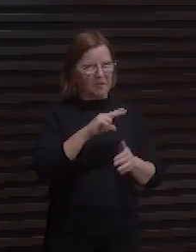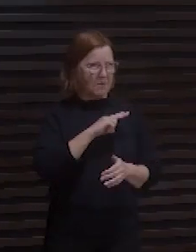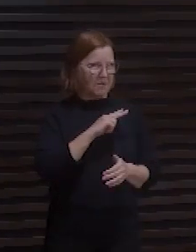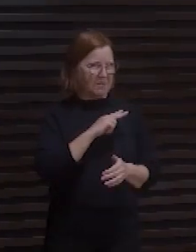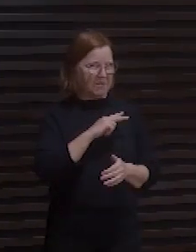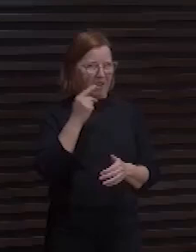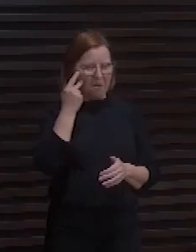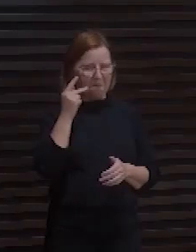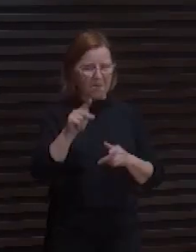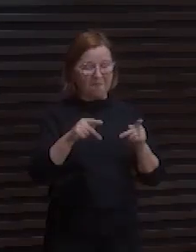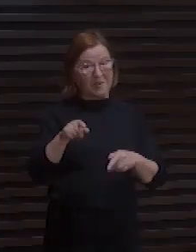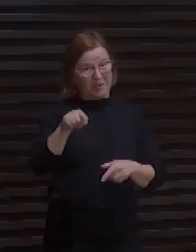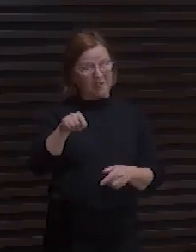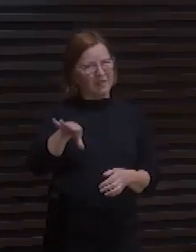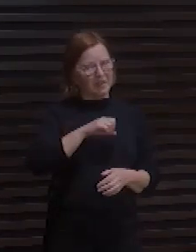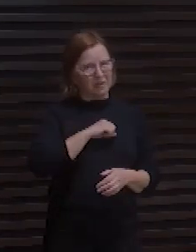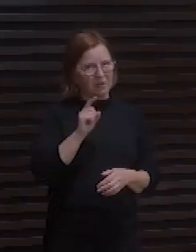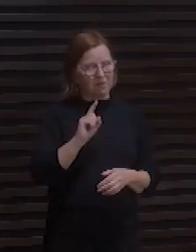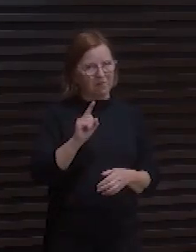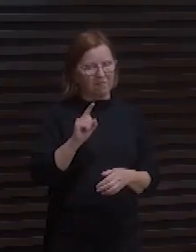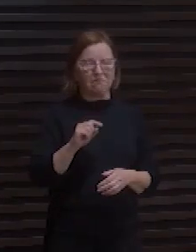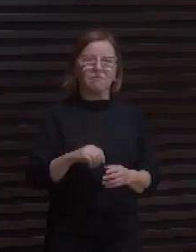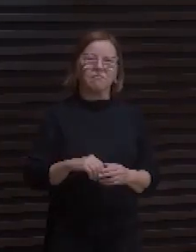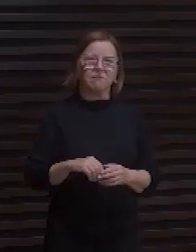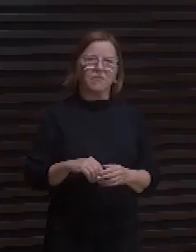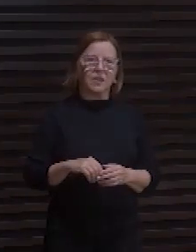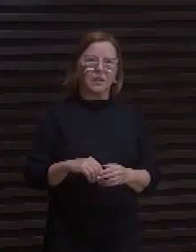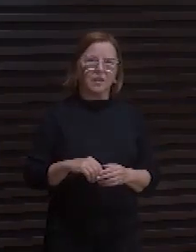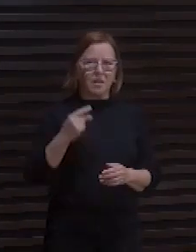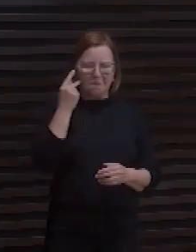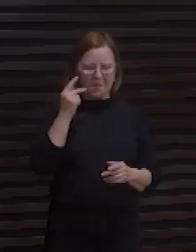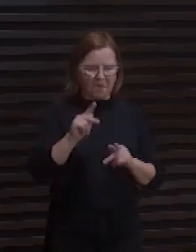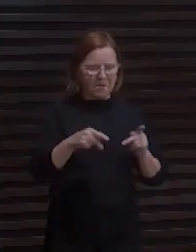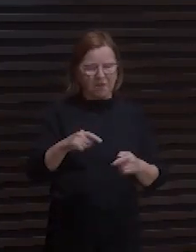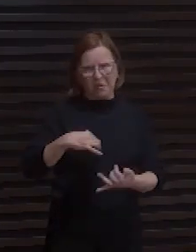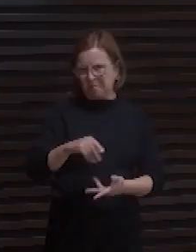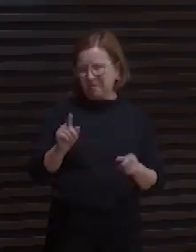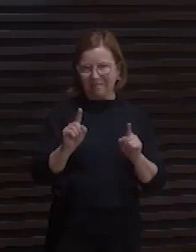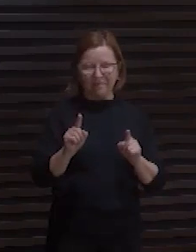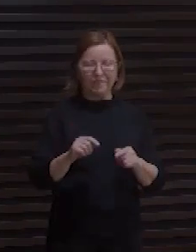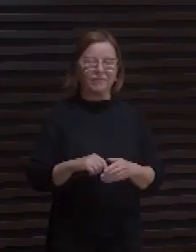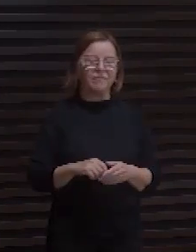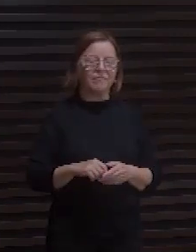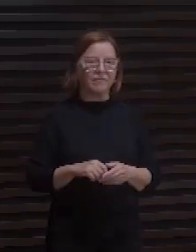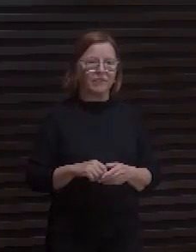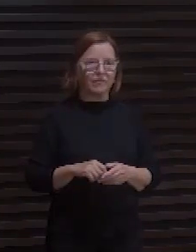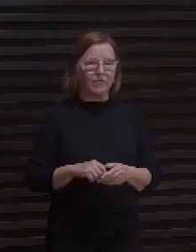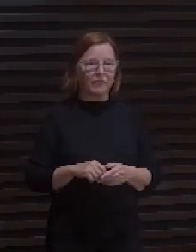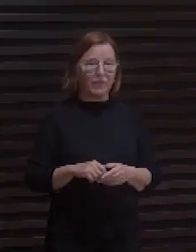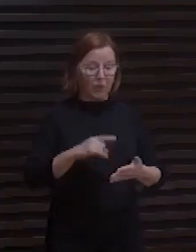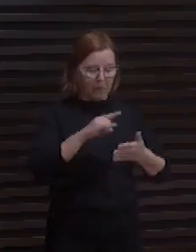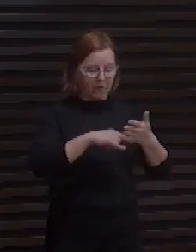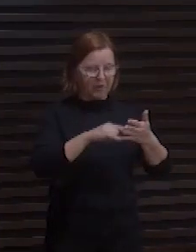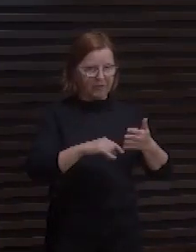escrito isso aqui. Para o mundo, para as pessoas desse mundo. Ele vai mais longe, voltando ao boletim,